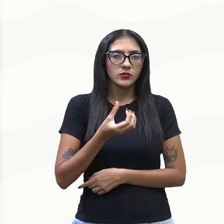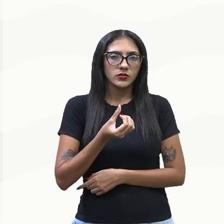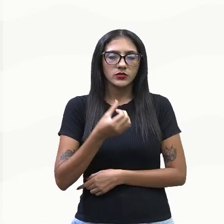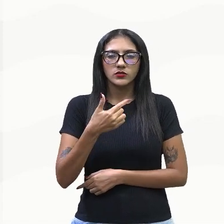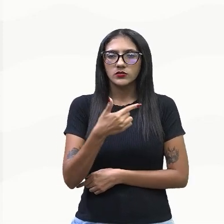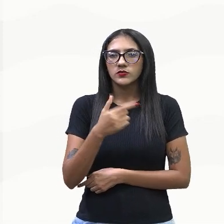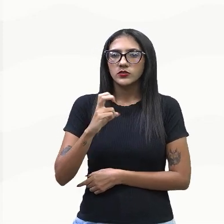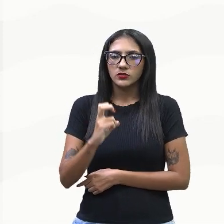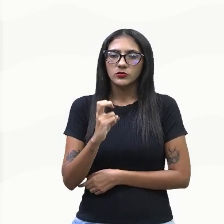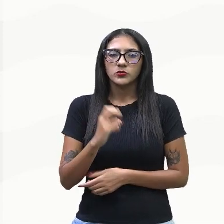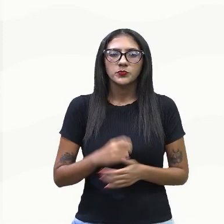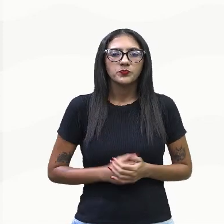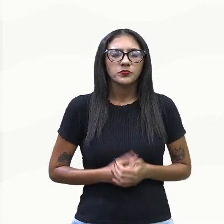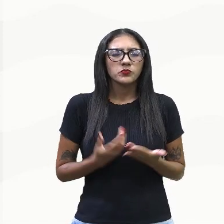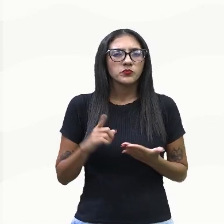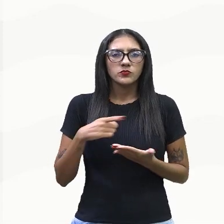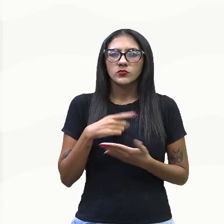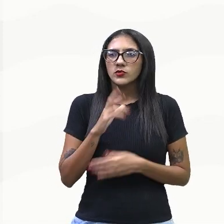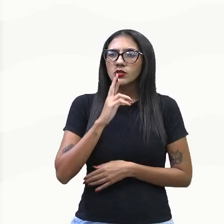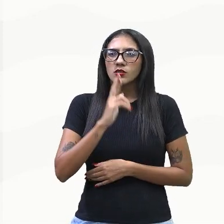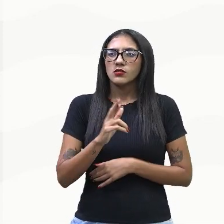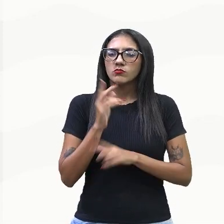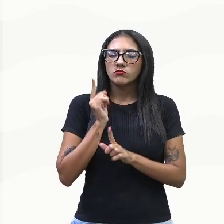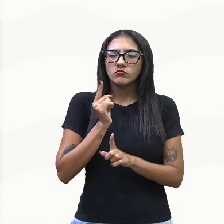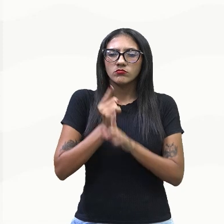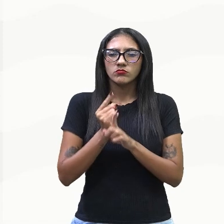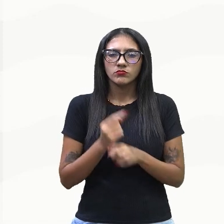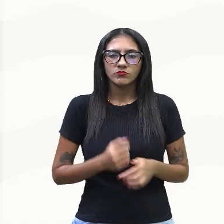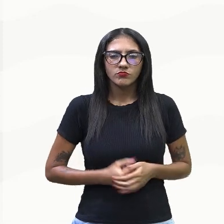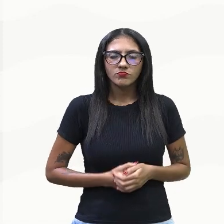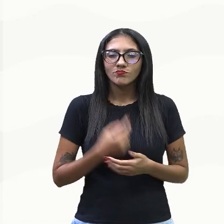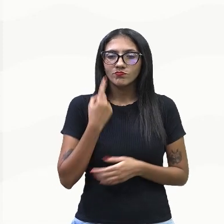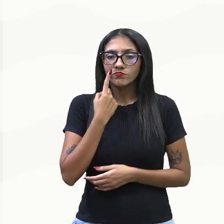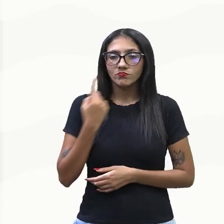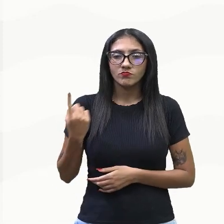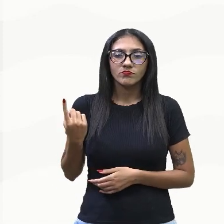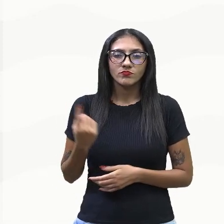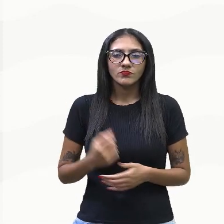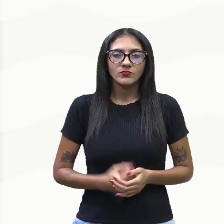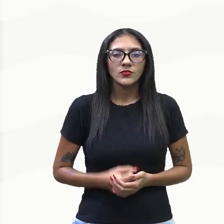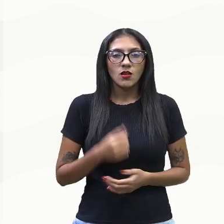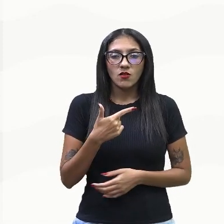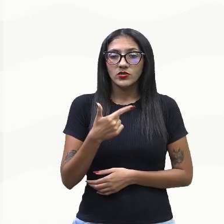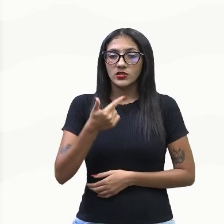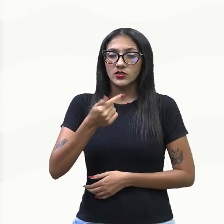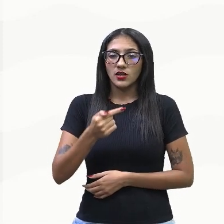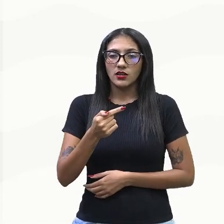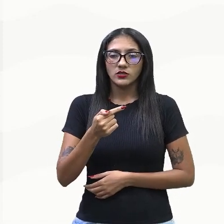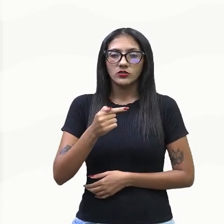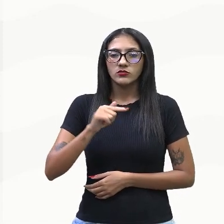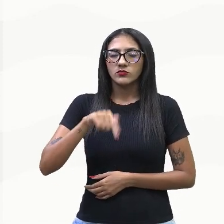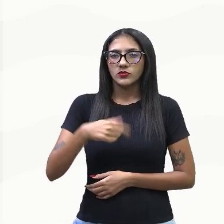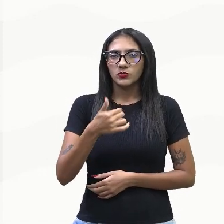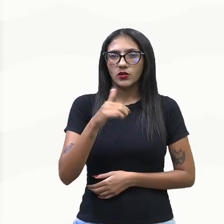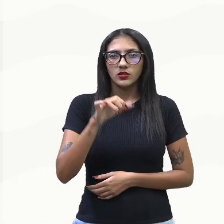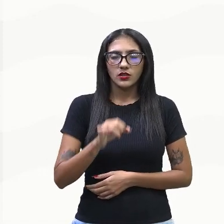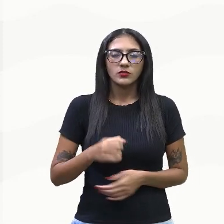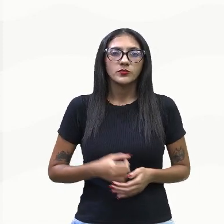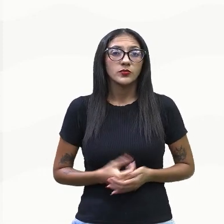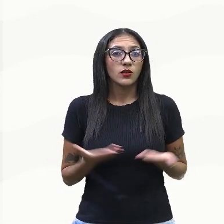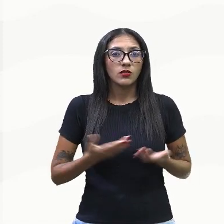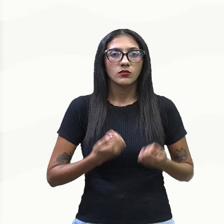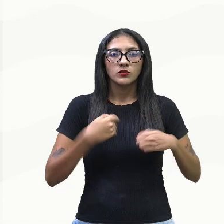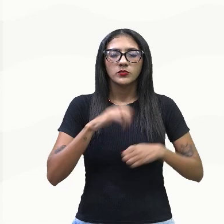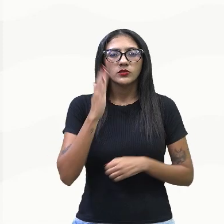3,0625. Qual foi o resultado que sobrou aí? Esse aqui, professor, 27,10. Aí nós vamos interpretar, nós chegamos